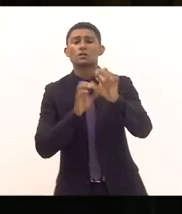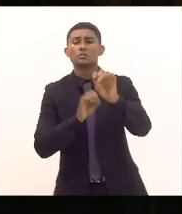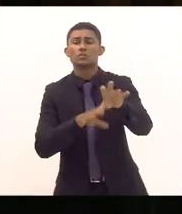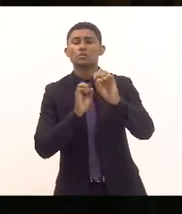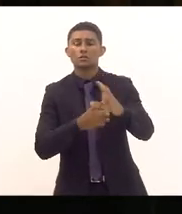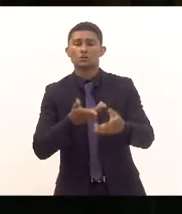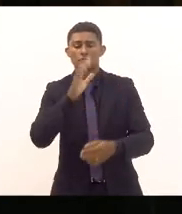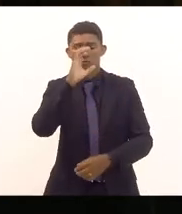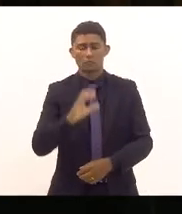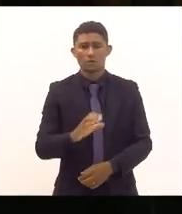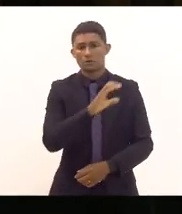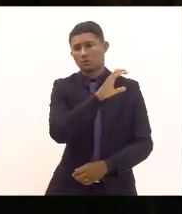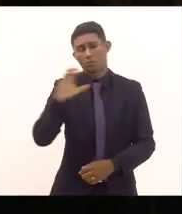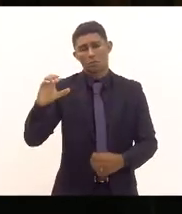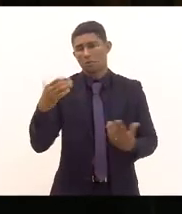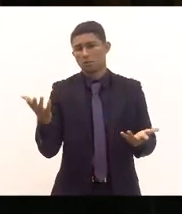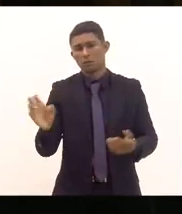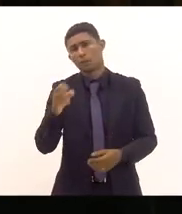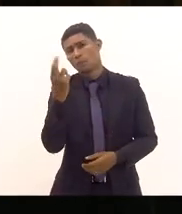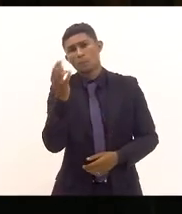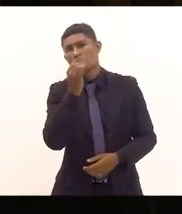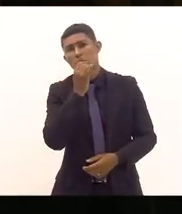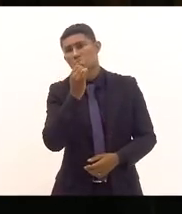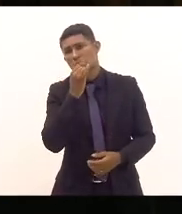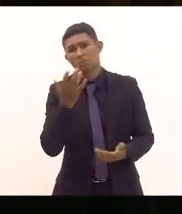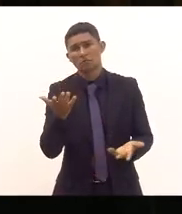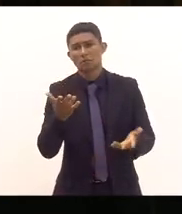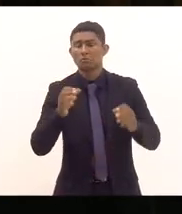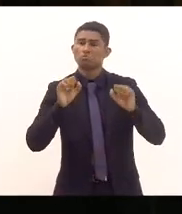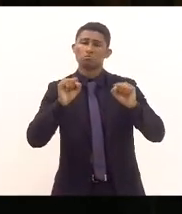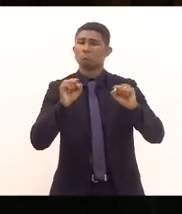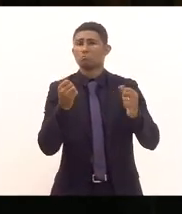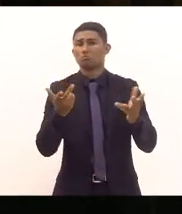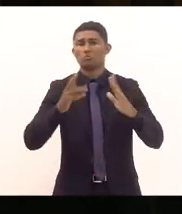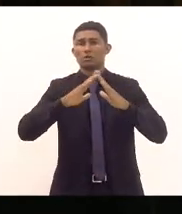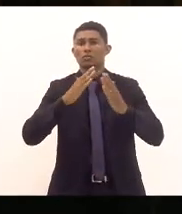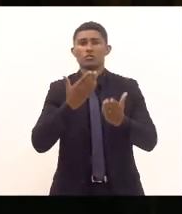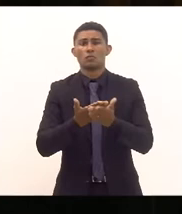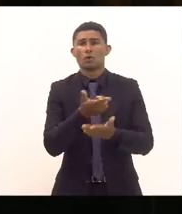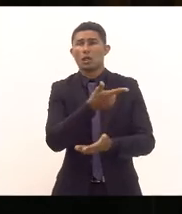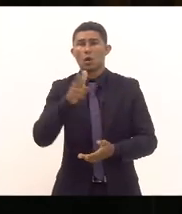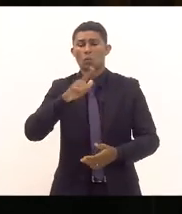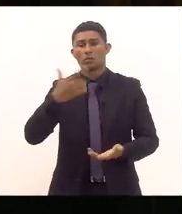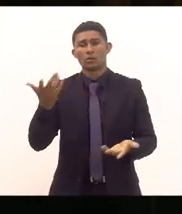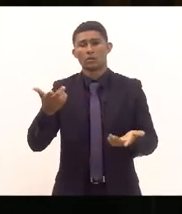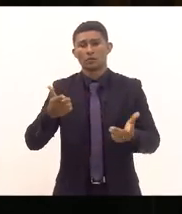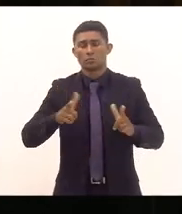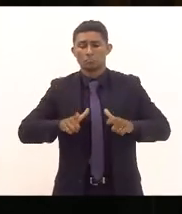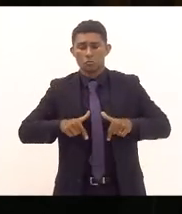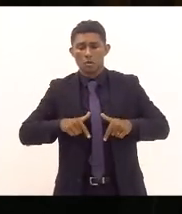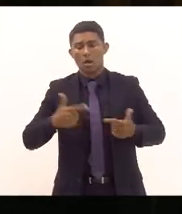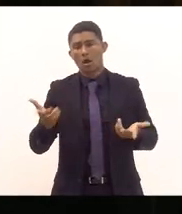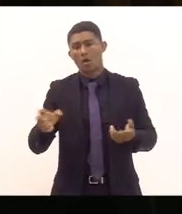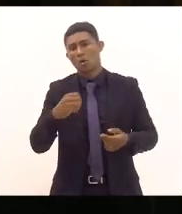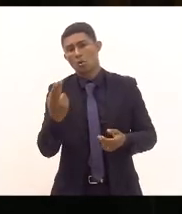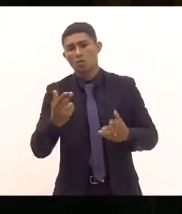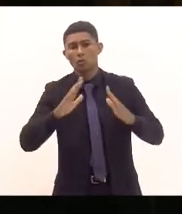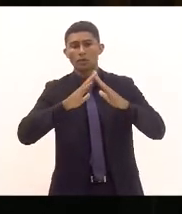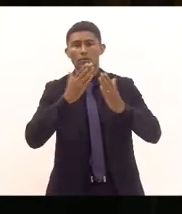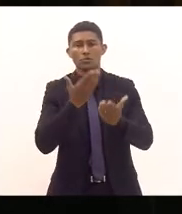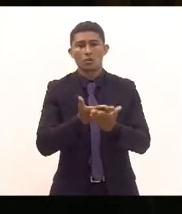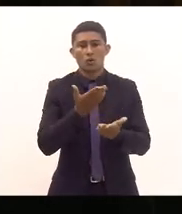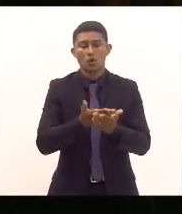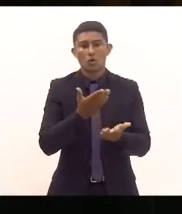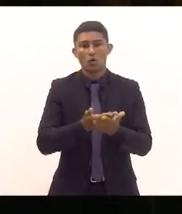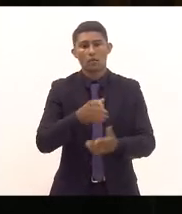poderia ter um feito escolhendo uma escola confessional judaica por exemplo Batista como tradicional Colégio